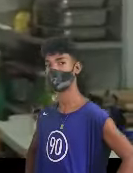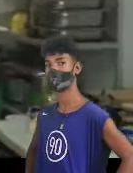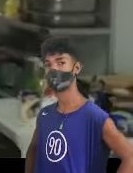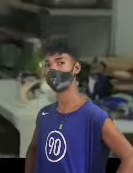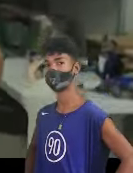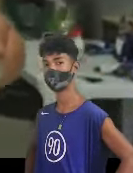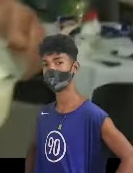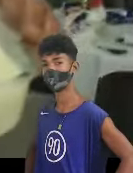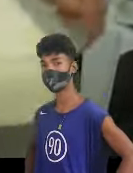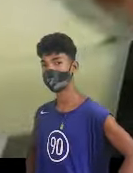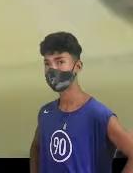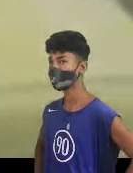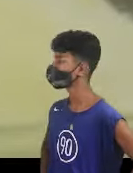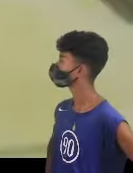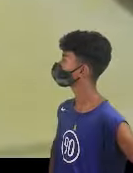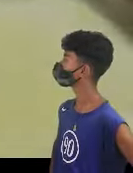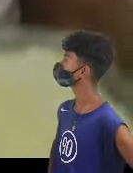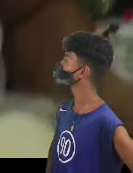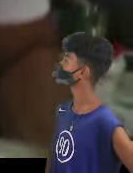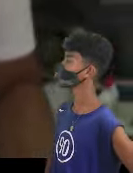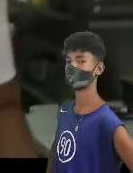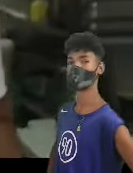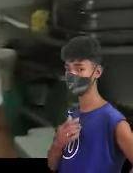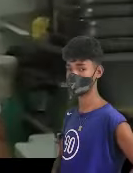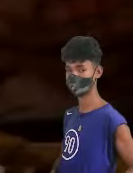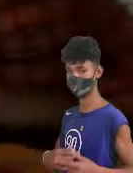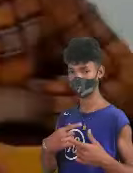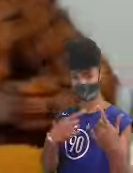E receita de dar água na boca.